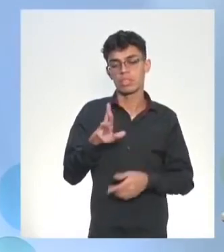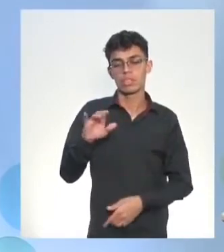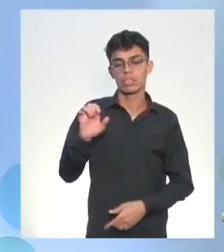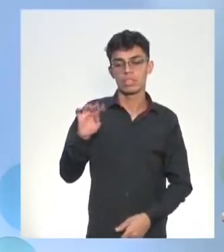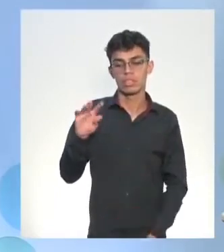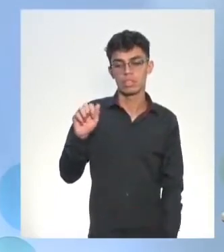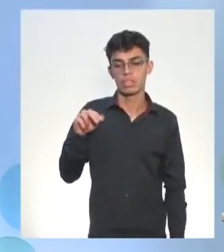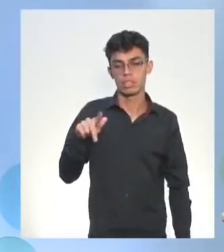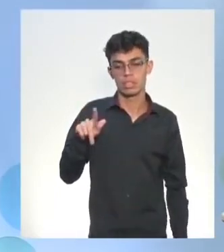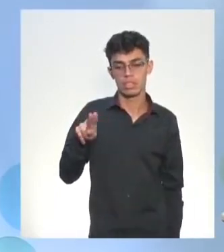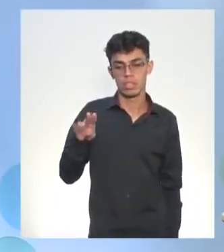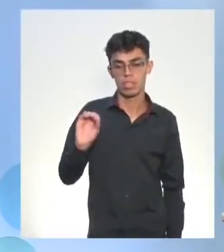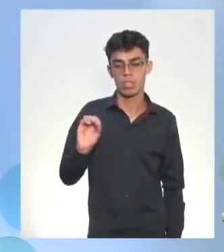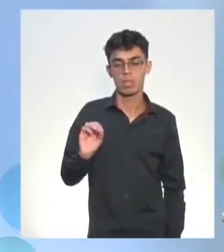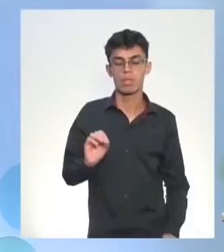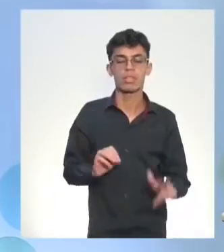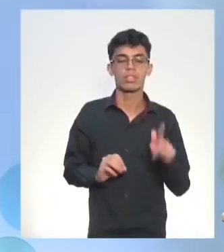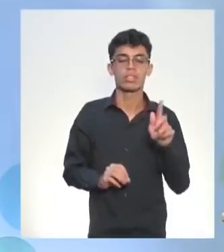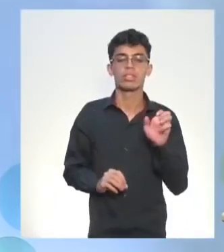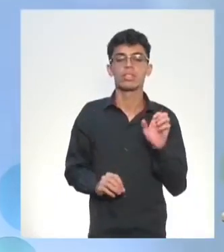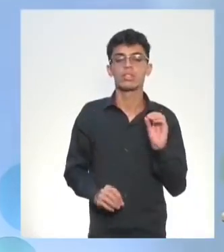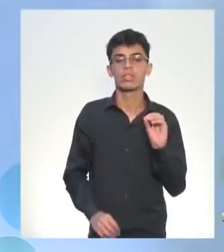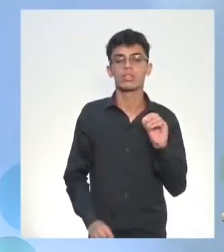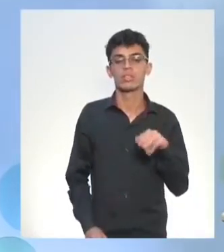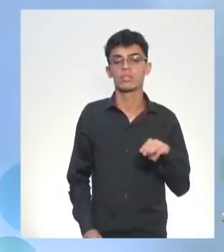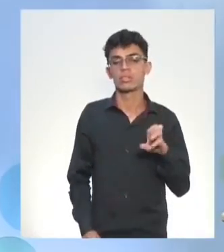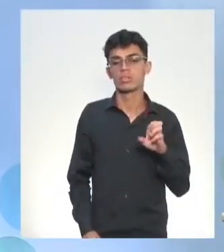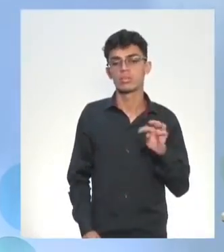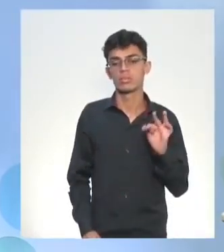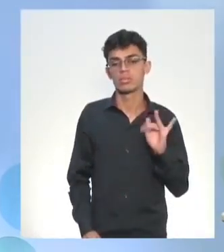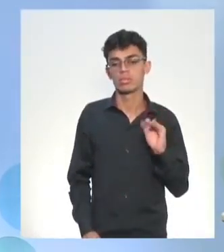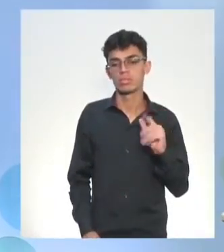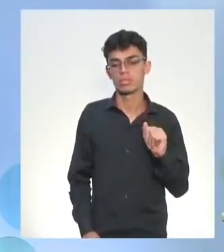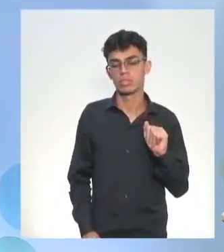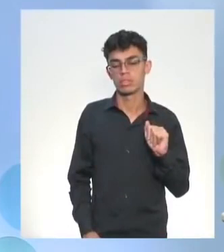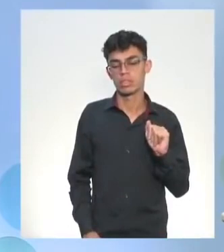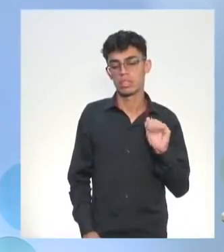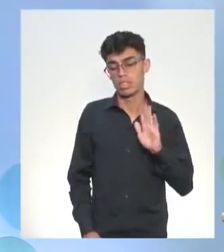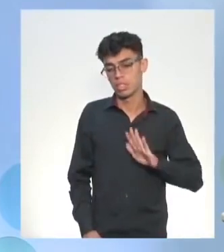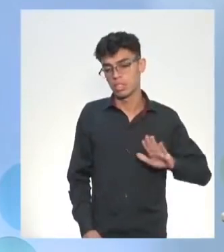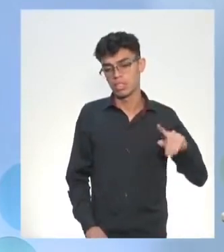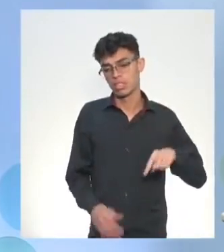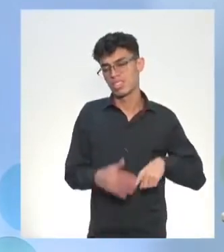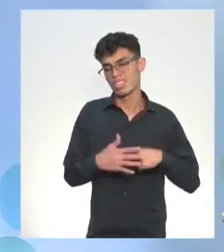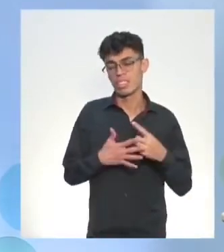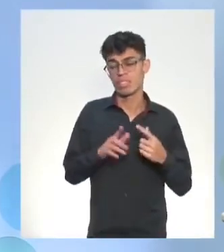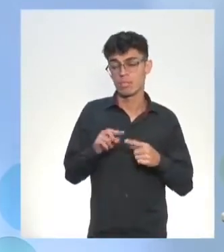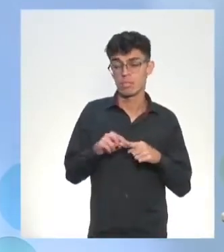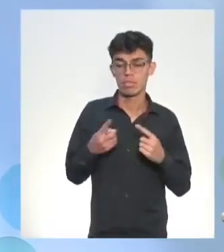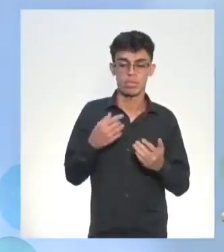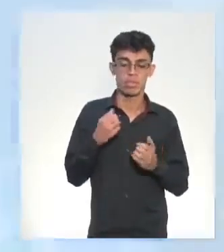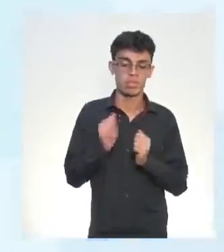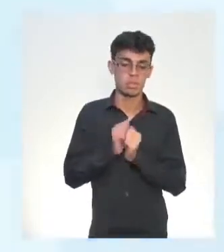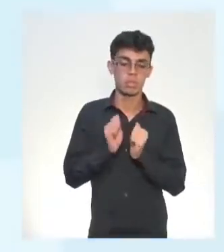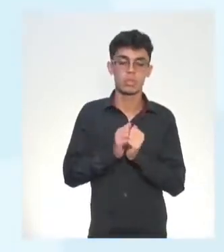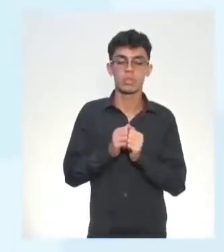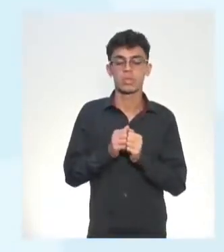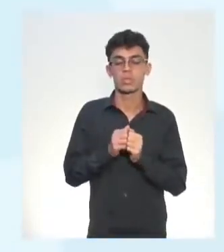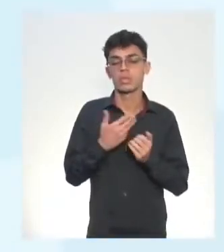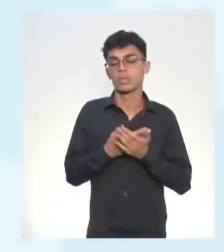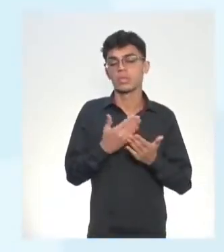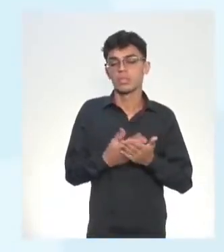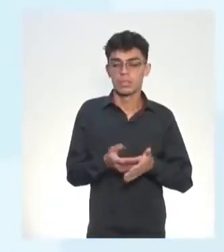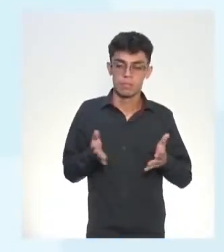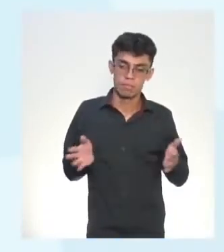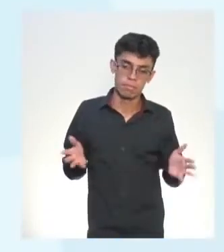alguns relatos matemáticos dizem que a geometria veio primeiro, depois veio os números, né? Só que aí a gente vai estudar junto. Então, a minha motivação é o